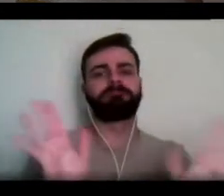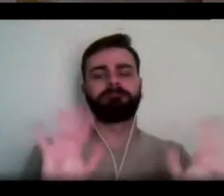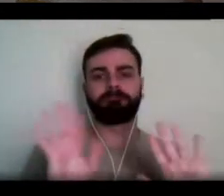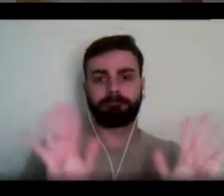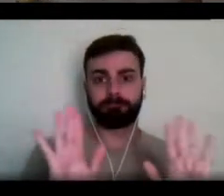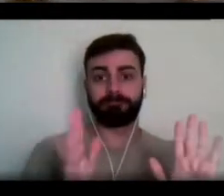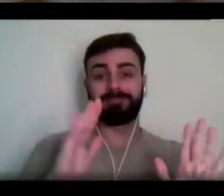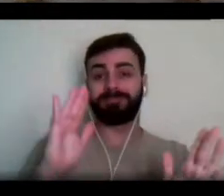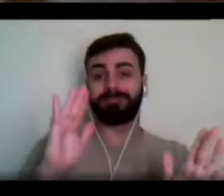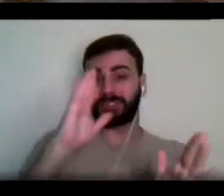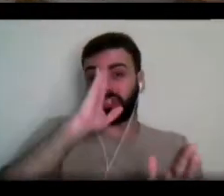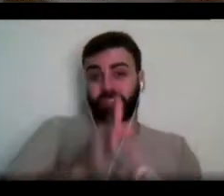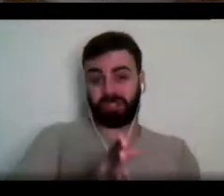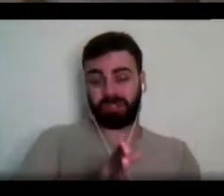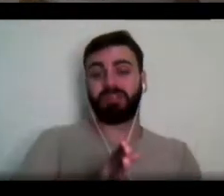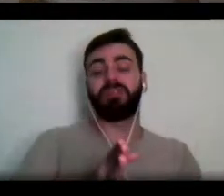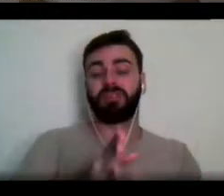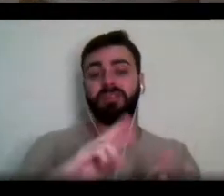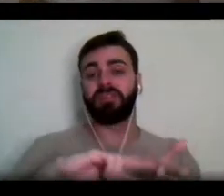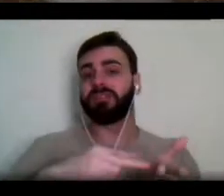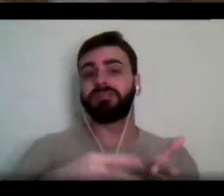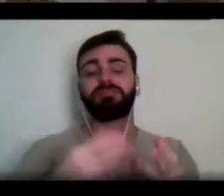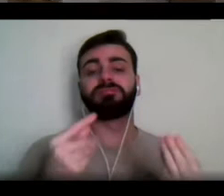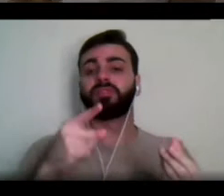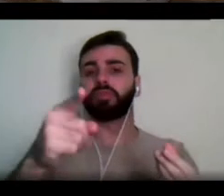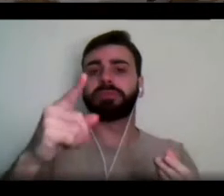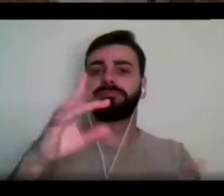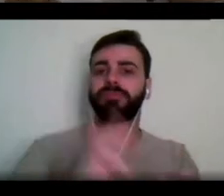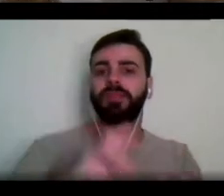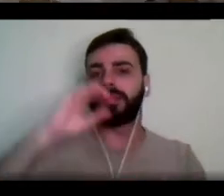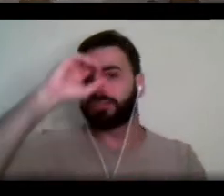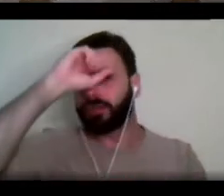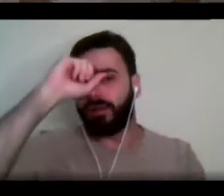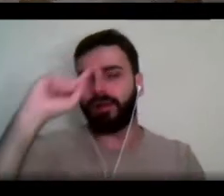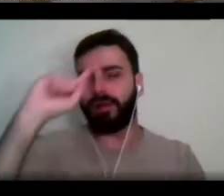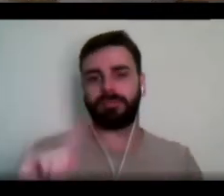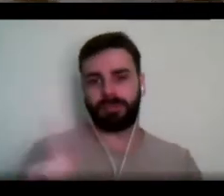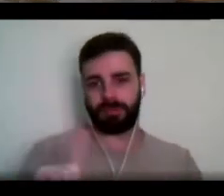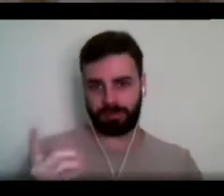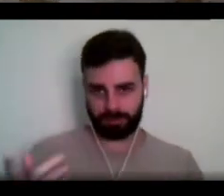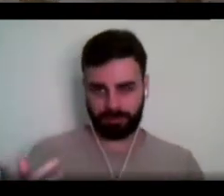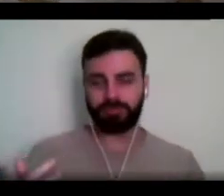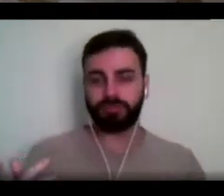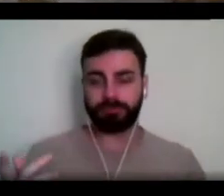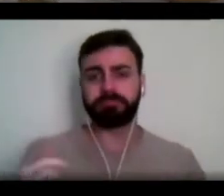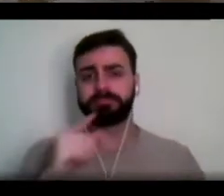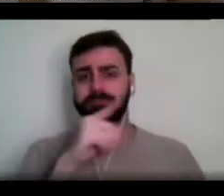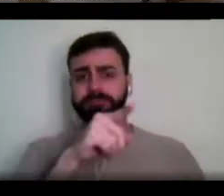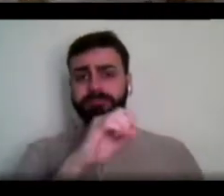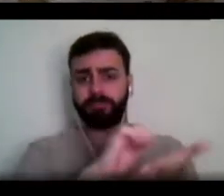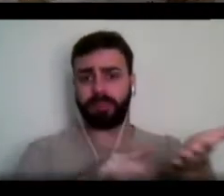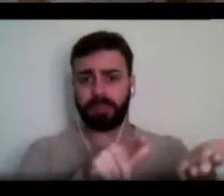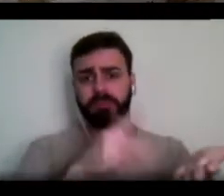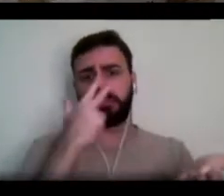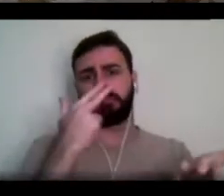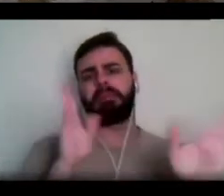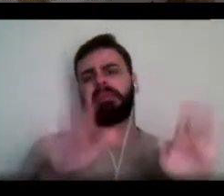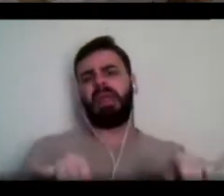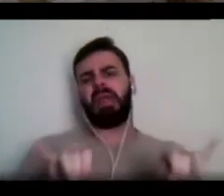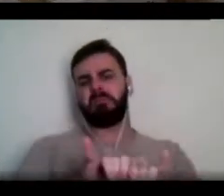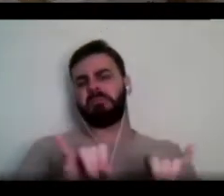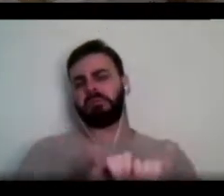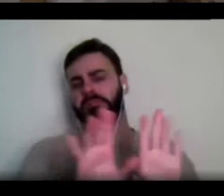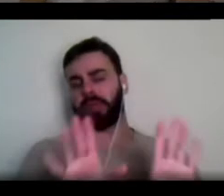vocês. Usar equações prontas não vai fazer com que vocês aprendam. Nesse caso específico,